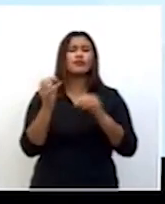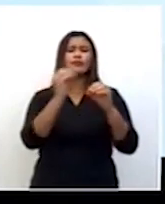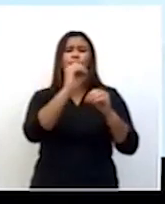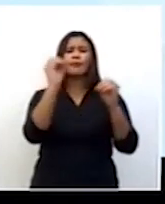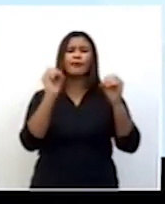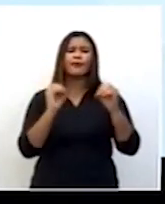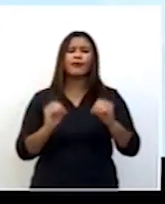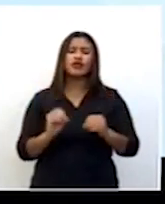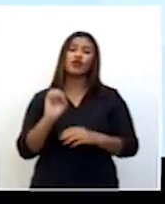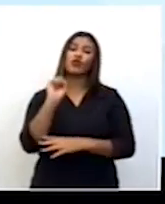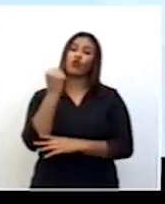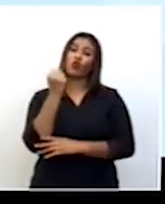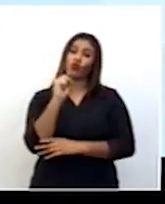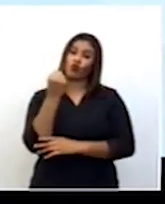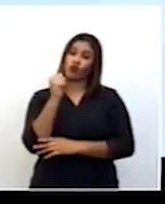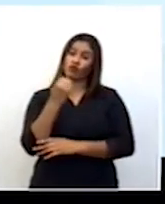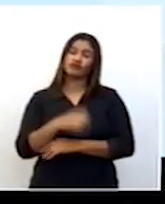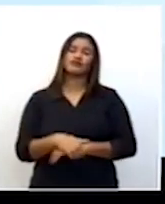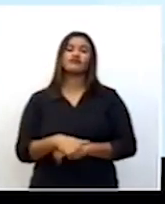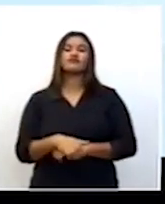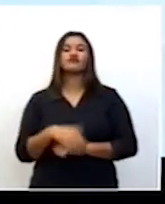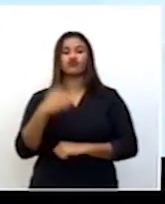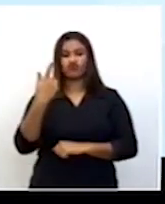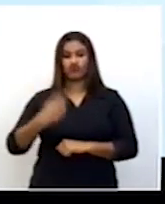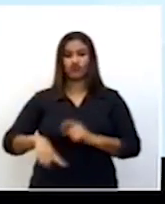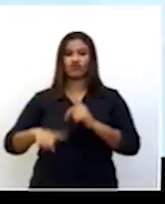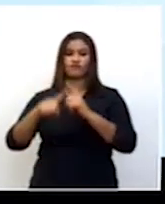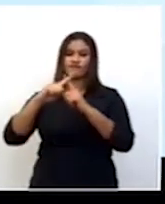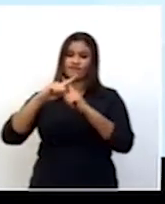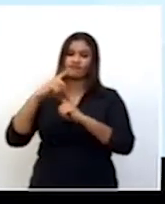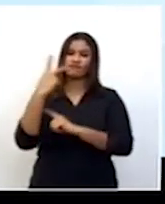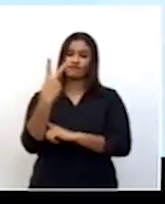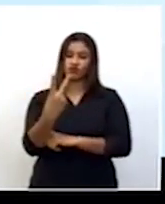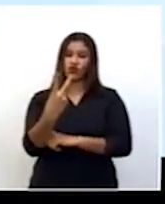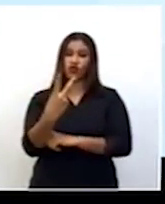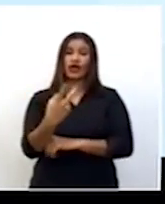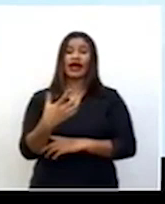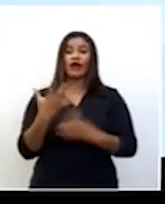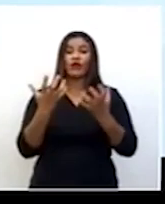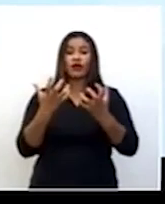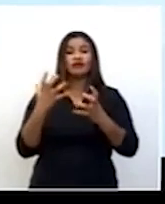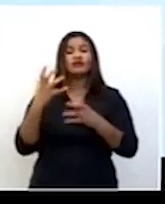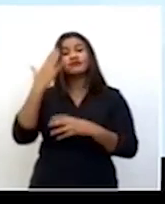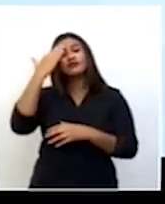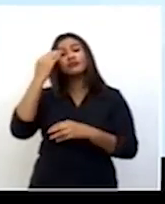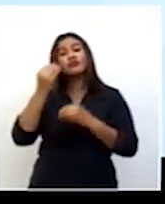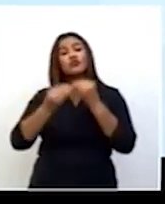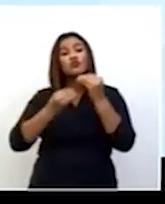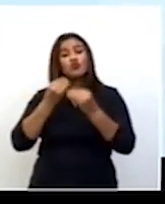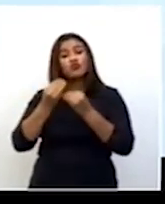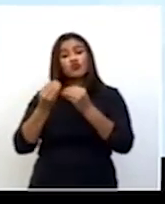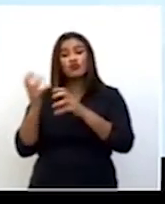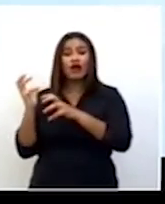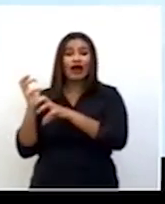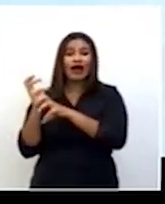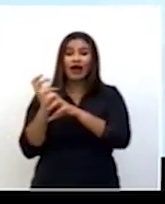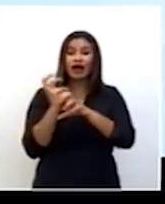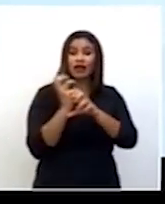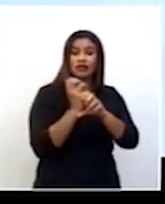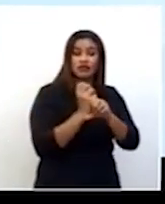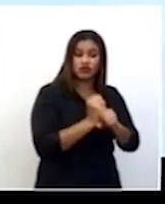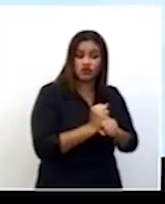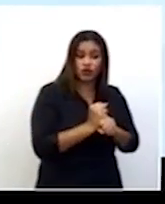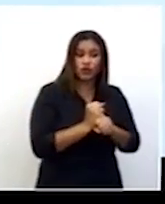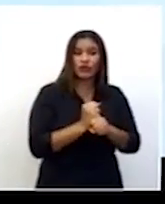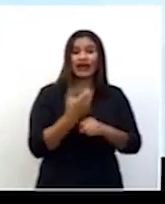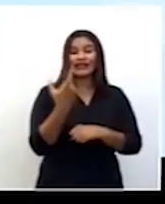outra? Eu vou ter 8, não é? Multipliquei de novo por 2. Então eu quero saber a soma dessas 10 primeiras. Descubram